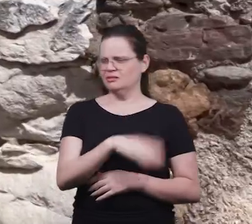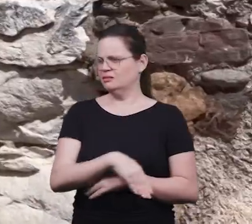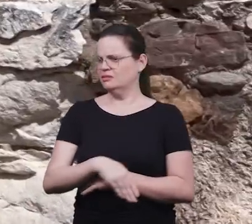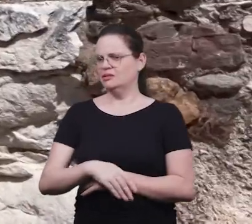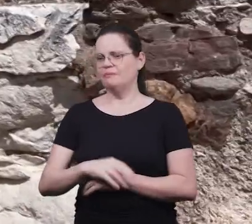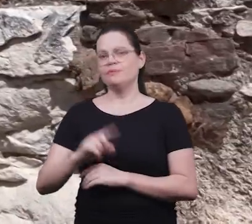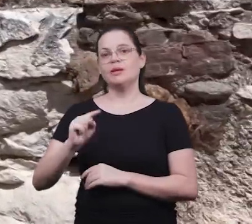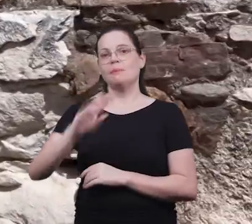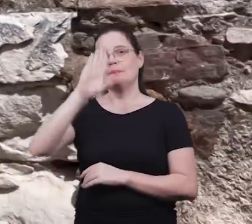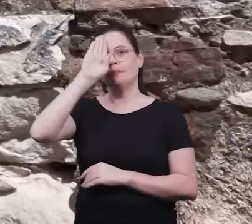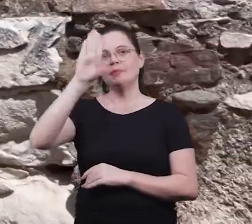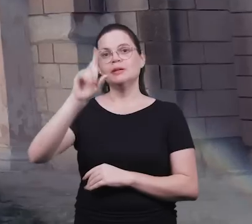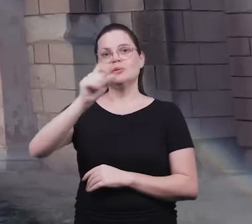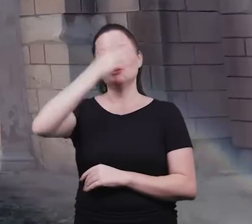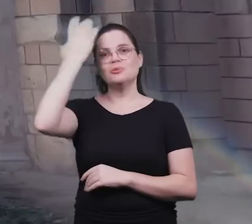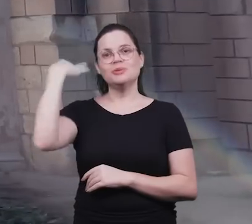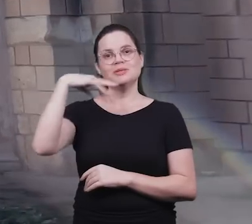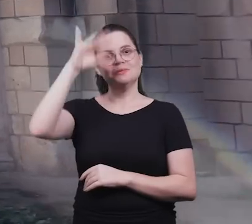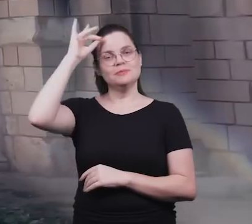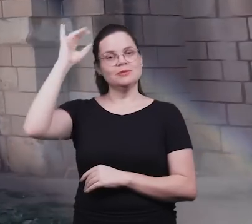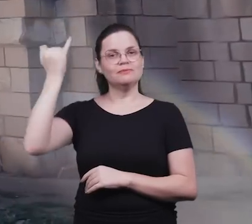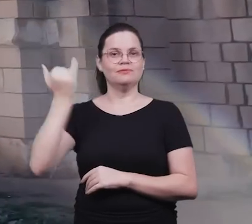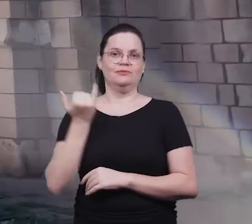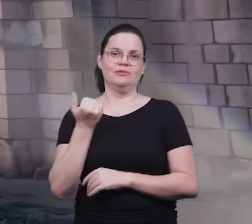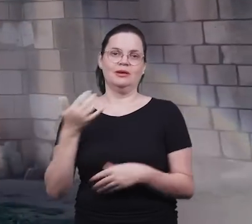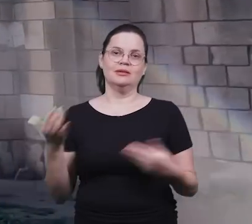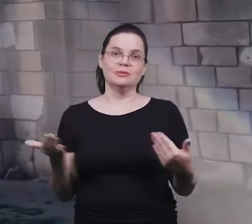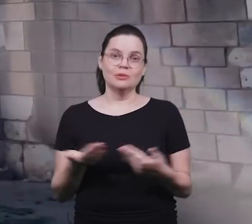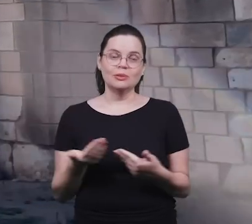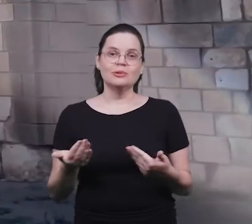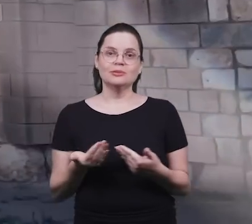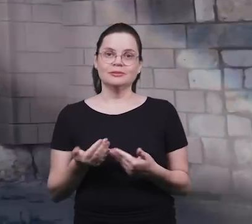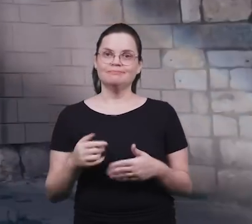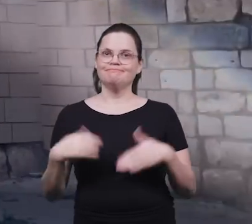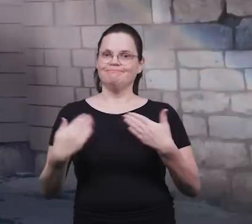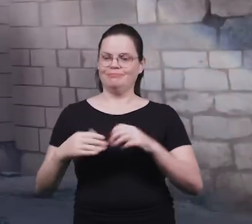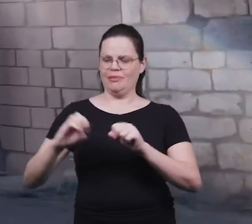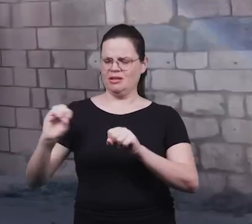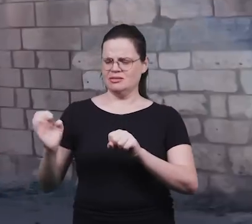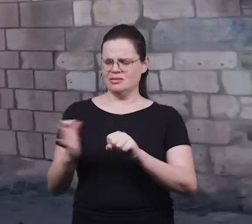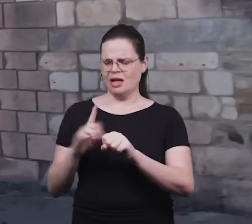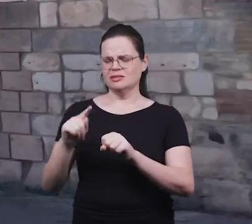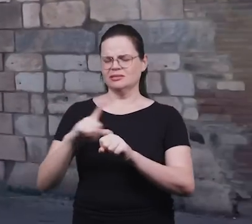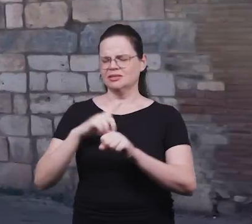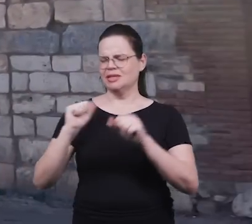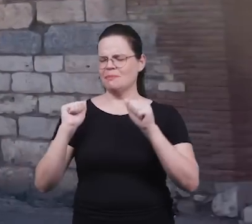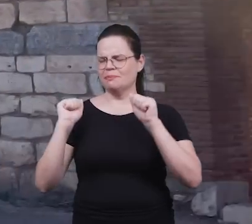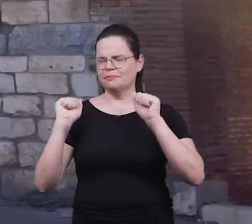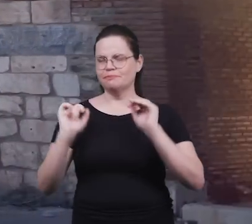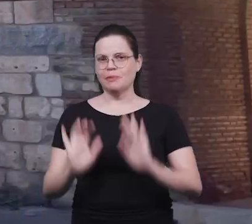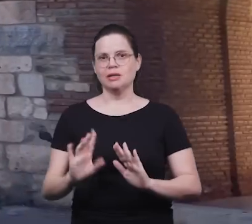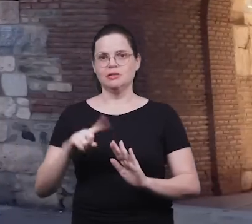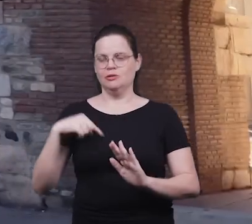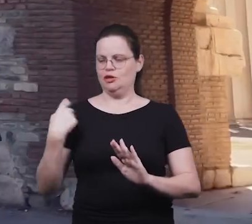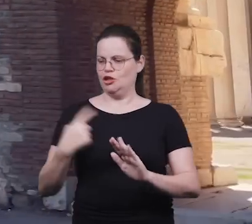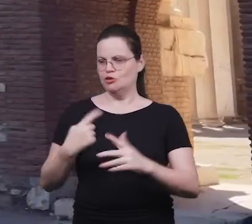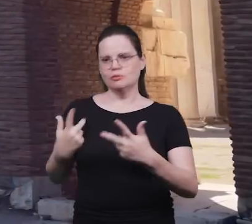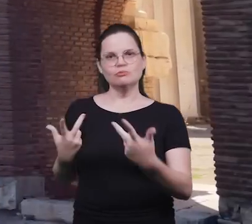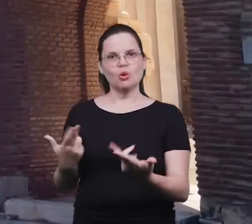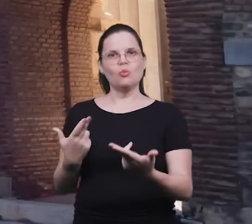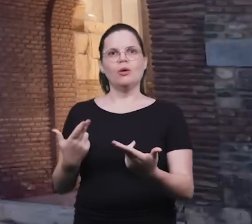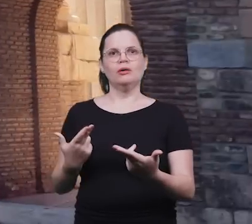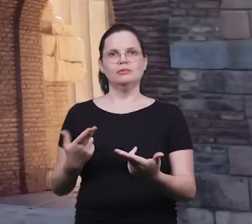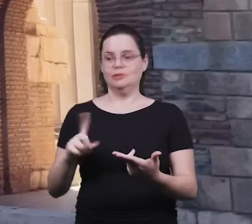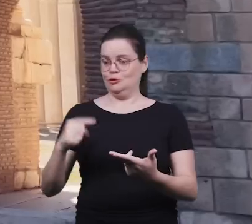a igreja de Sardes é uma igreja abençoada. E nós estamos nela. Glória a Deus. Restantes,